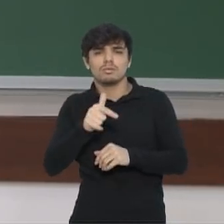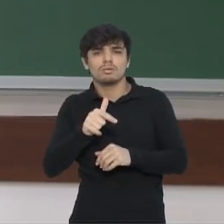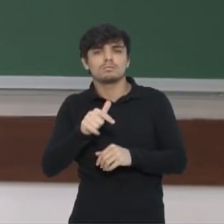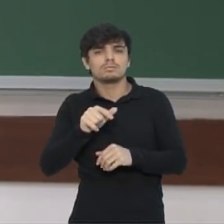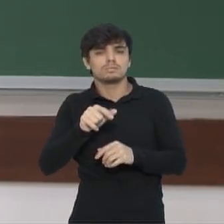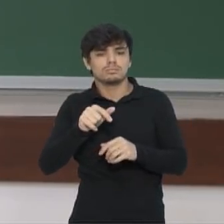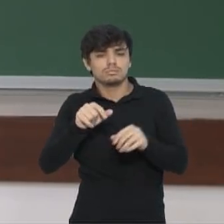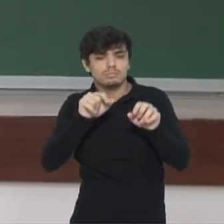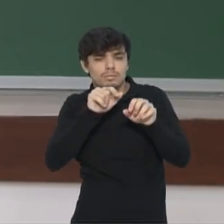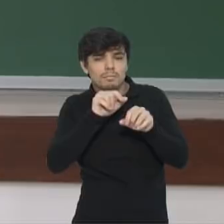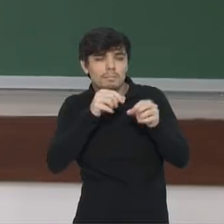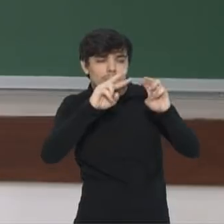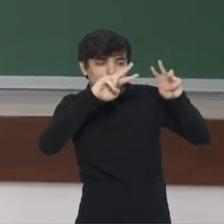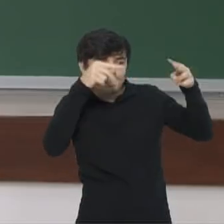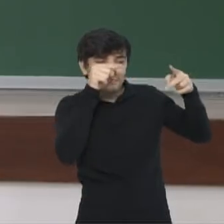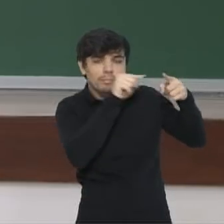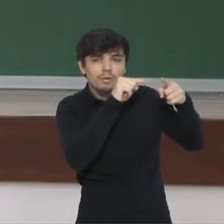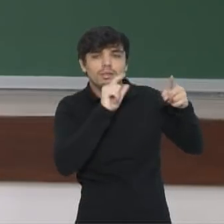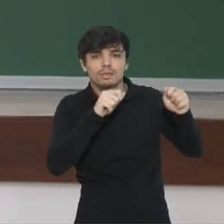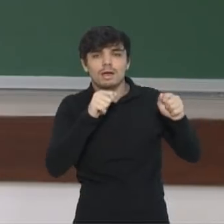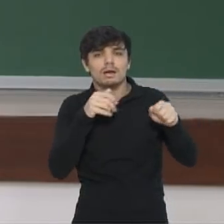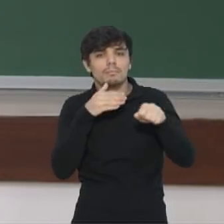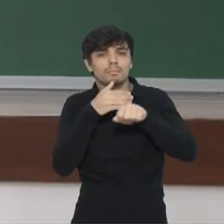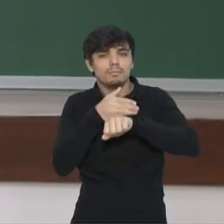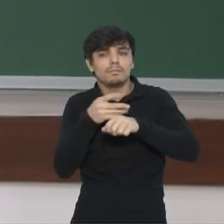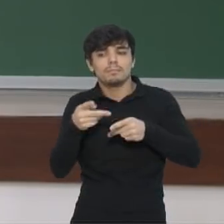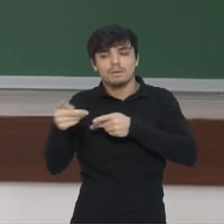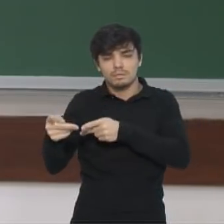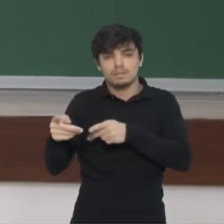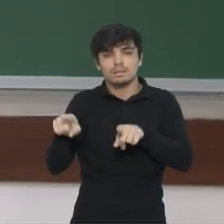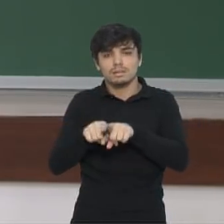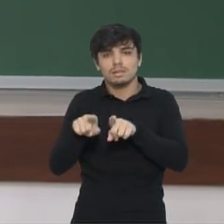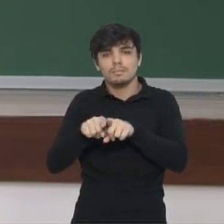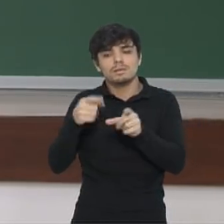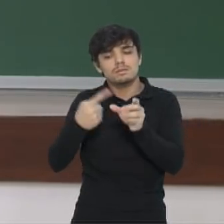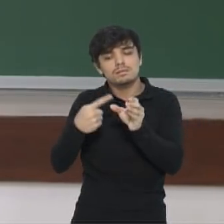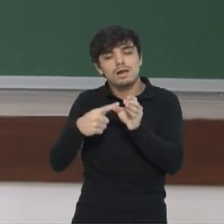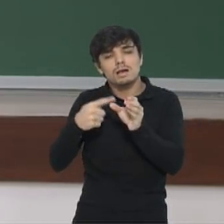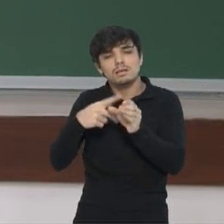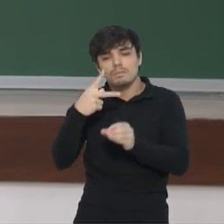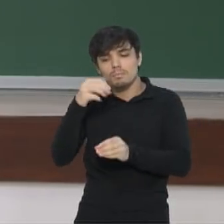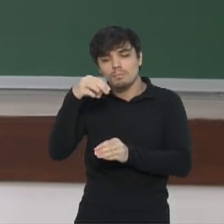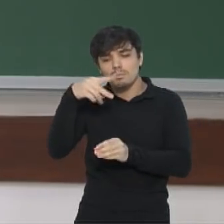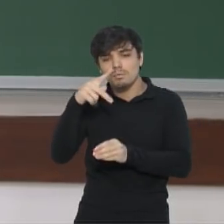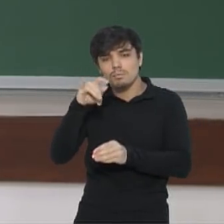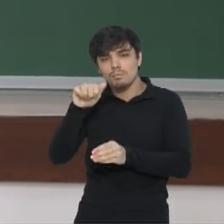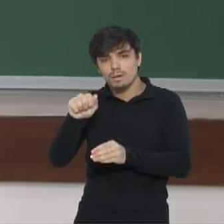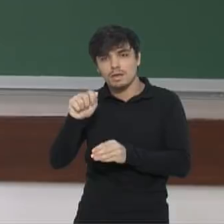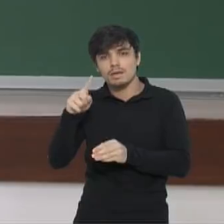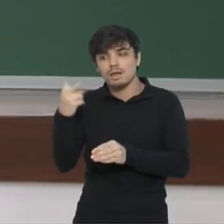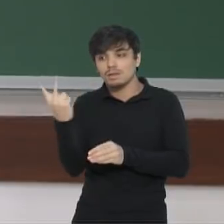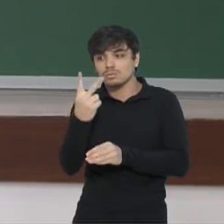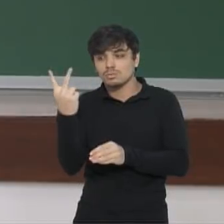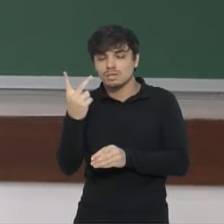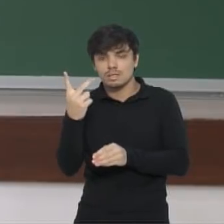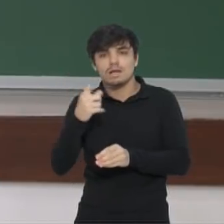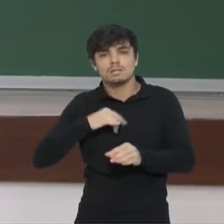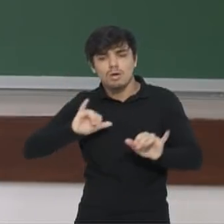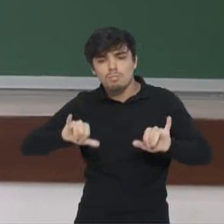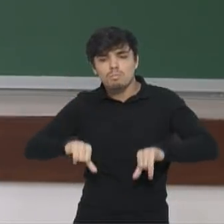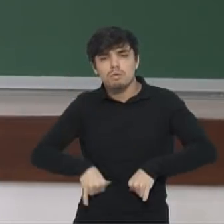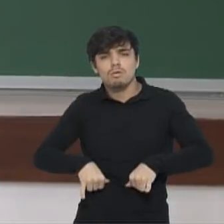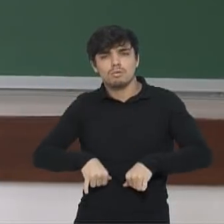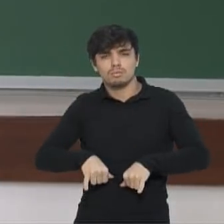fazer até uma visita virtual à cidade de Pompeia, à cidade de Herculano, que foram as duas cidades que sofreram mais com a erupção